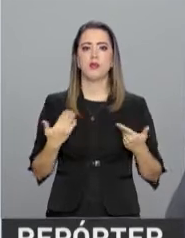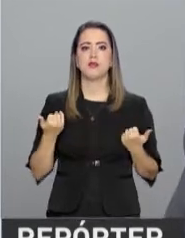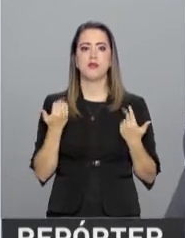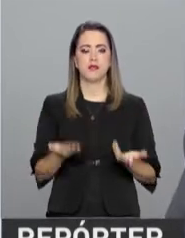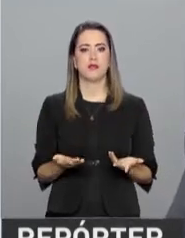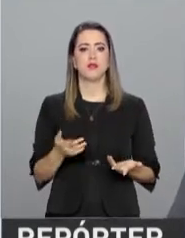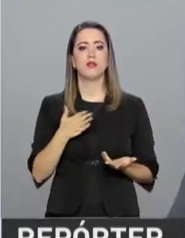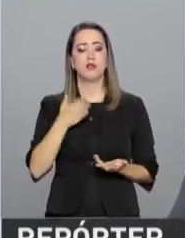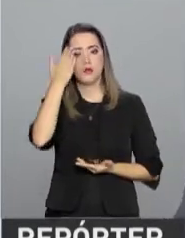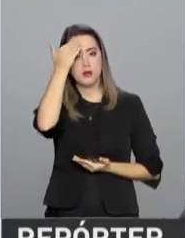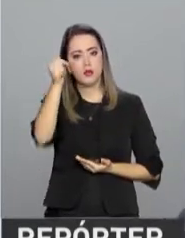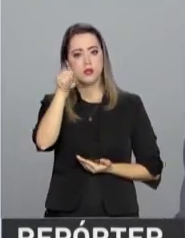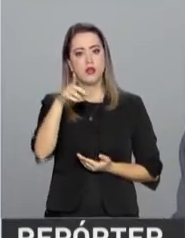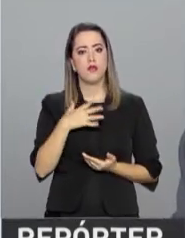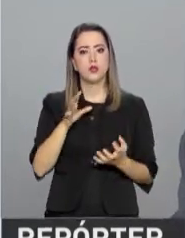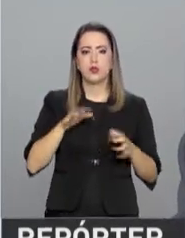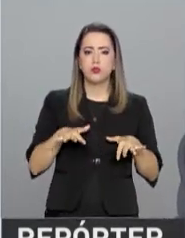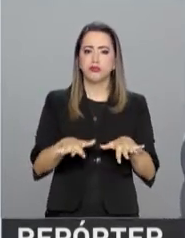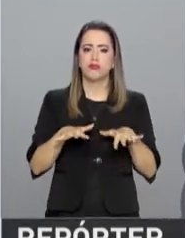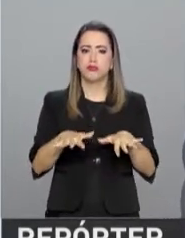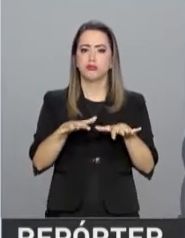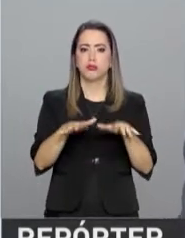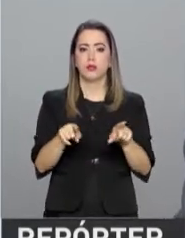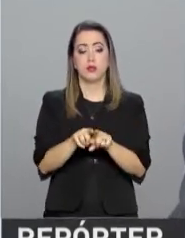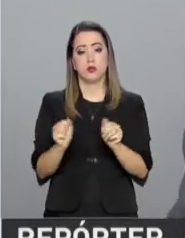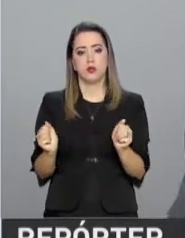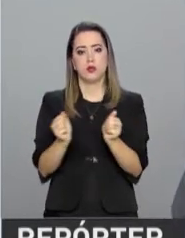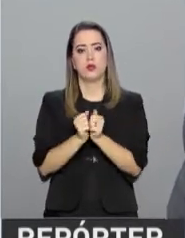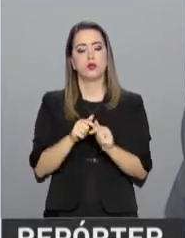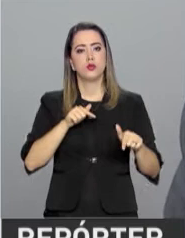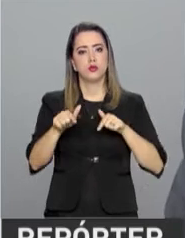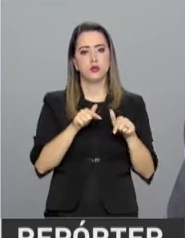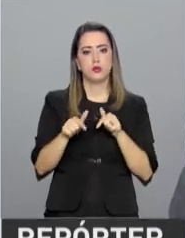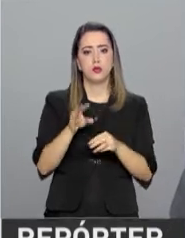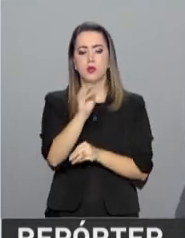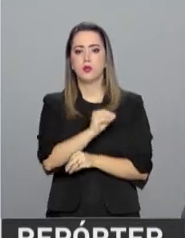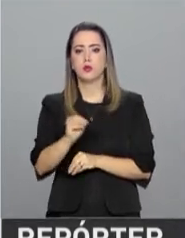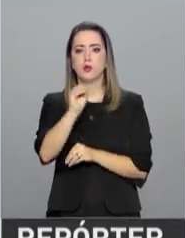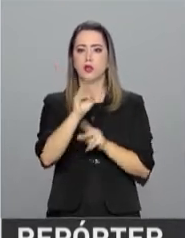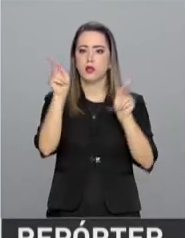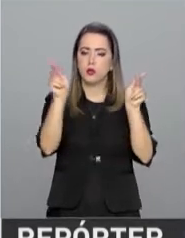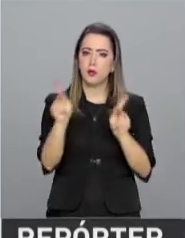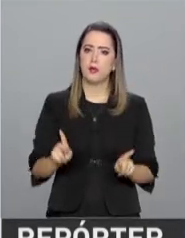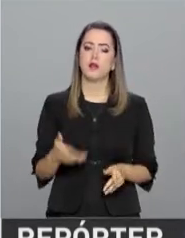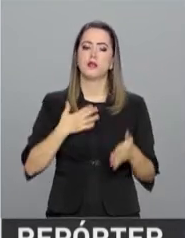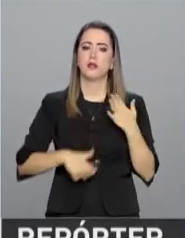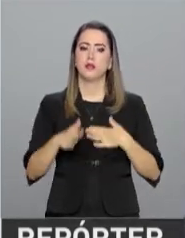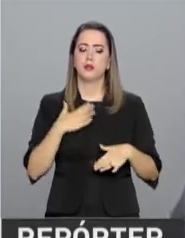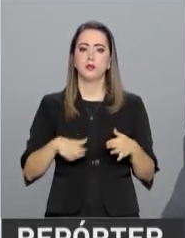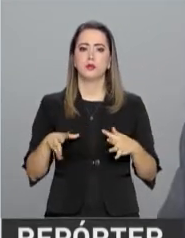é fazia manifestações trabalhos com vistas a preservar a paz ea tranqüilidade